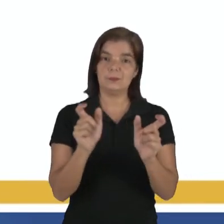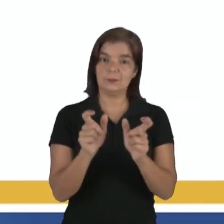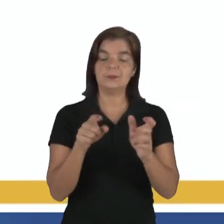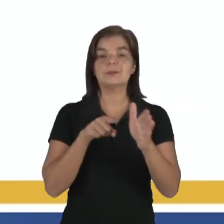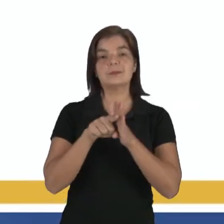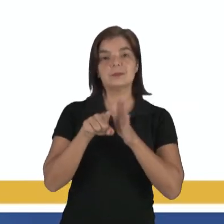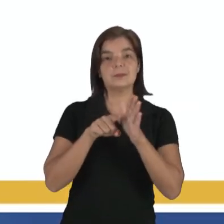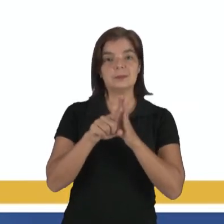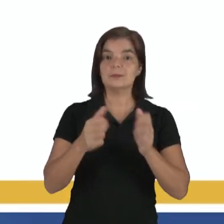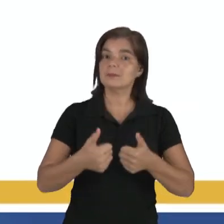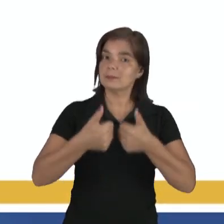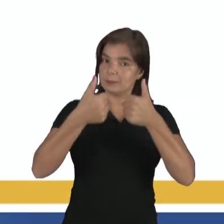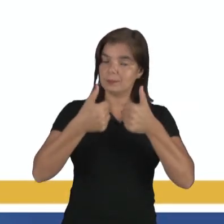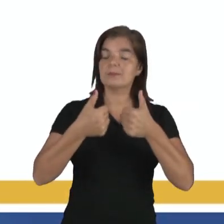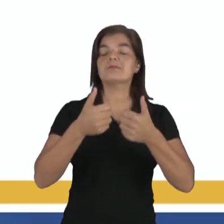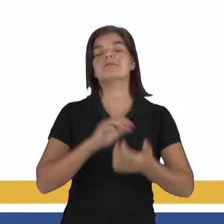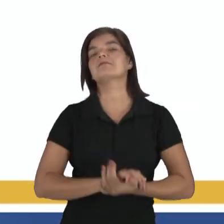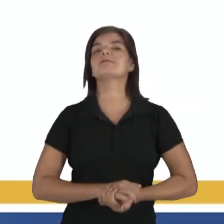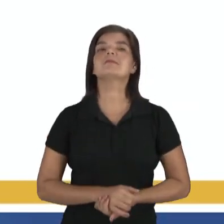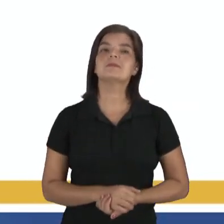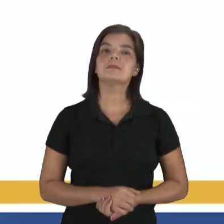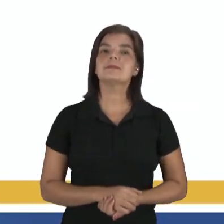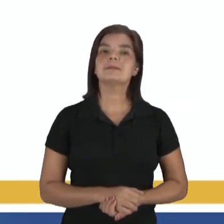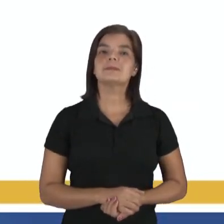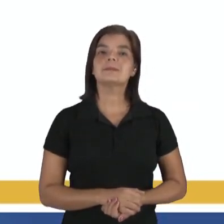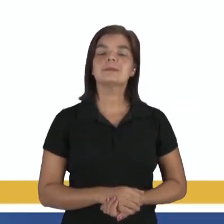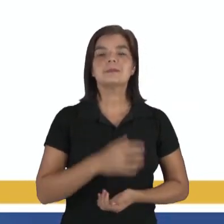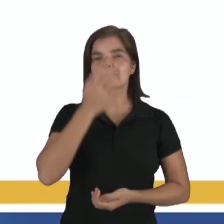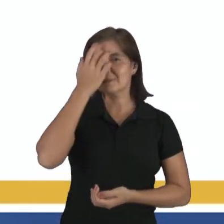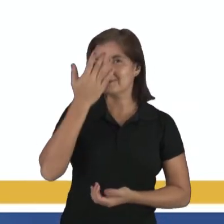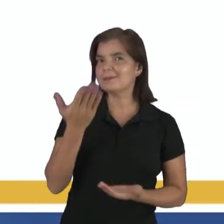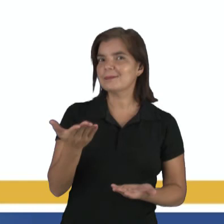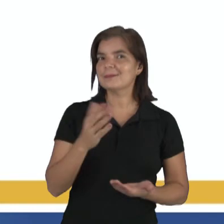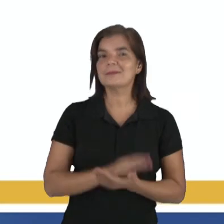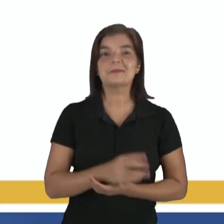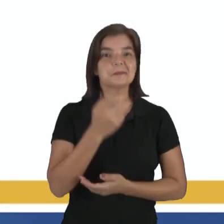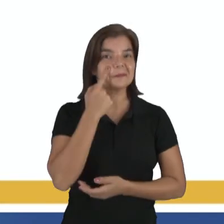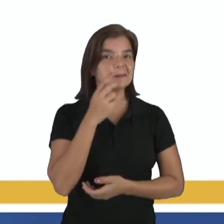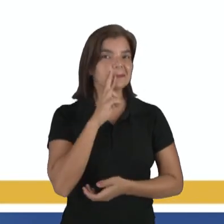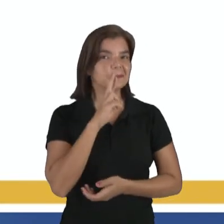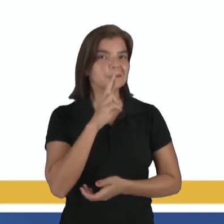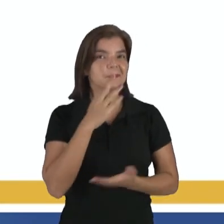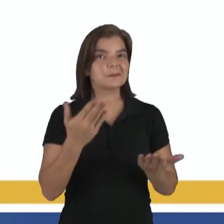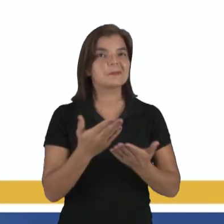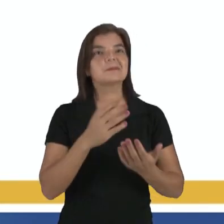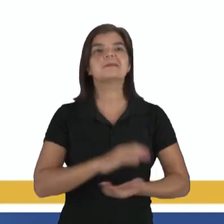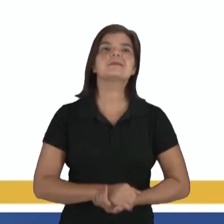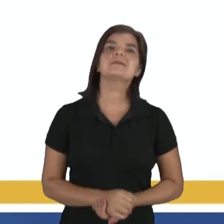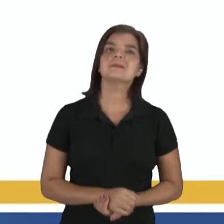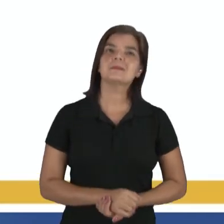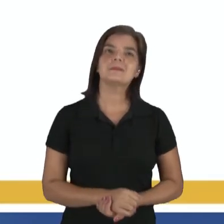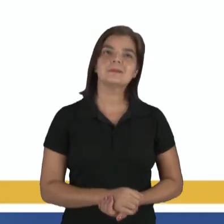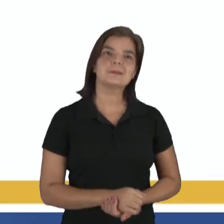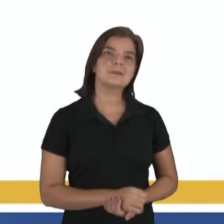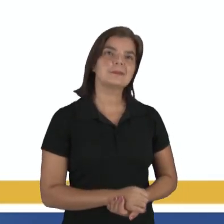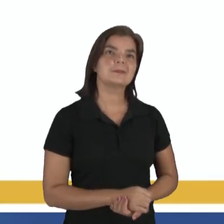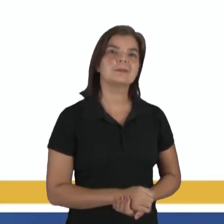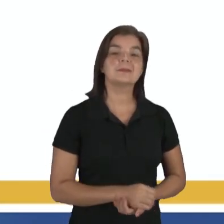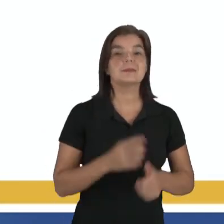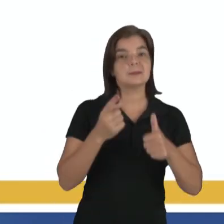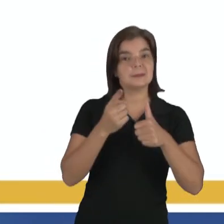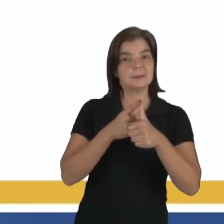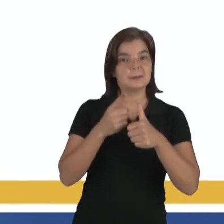em perguntas, não, em frases afirmativas. Tá fácil, né? Vamos lá ver as respostas, então?